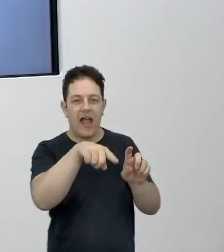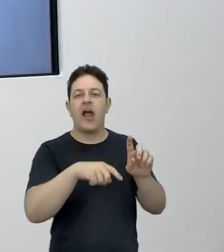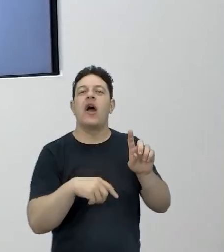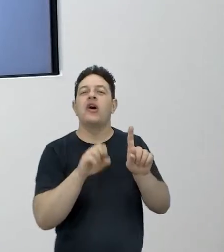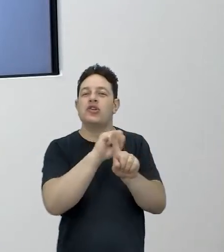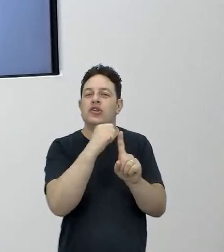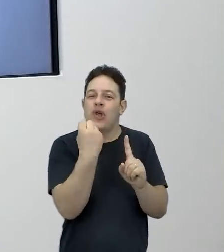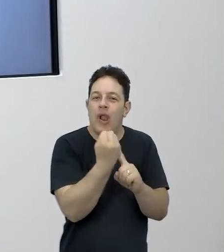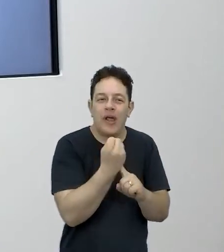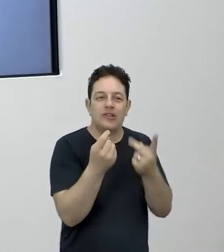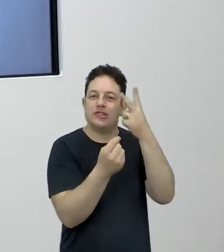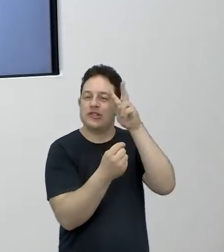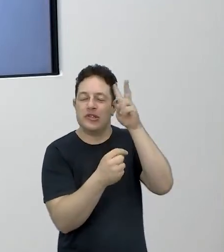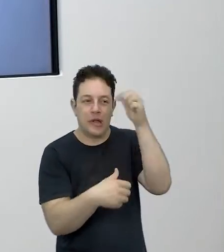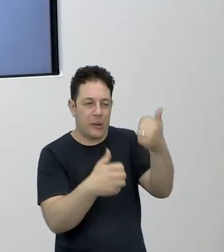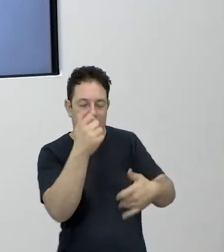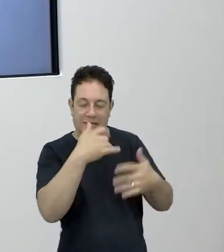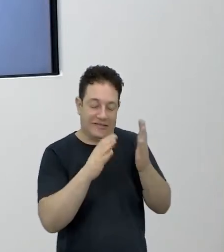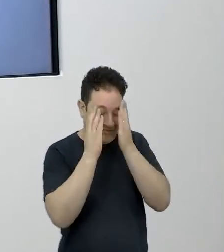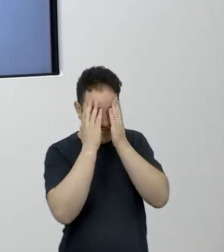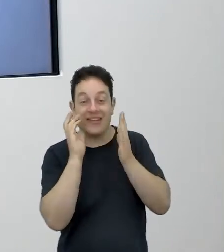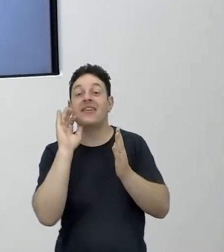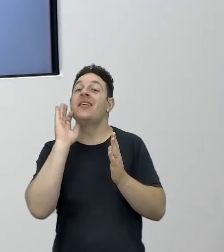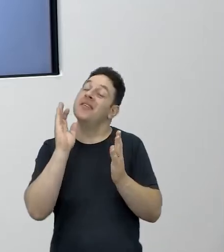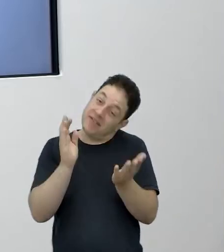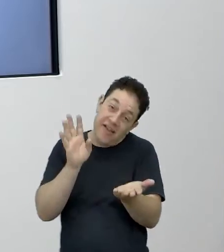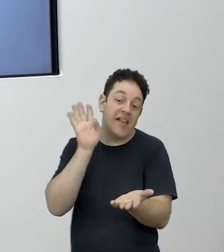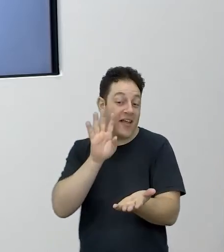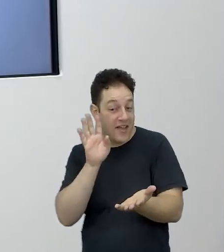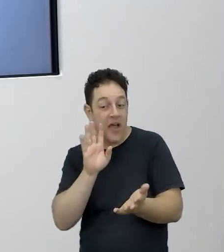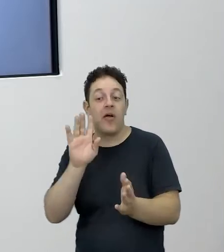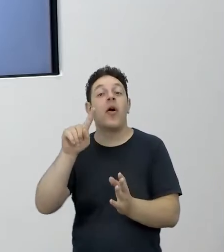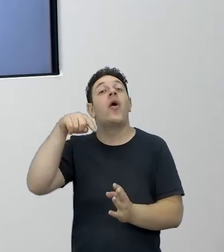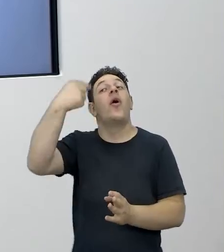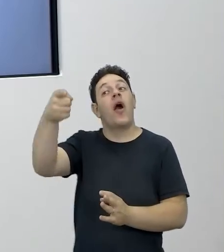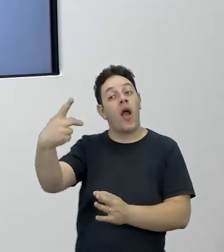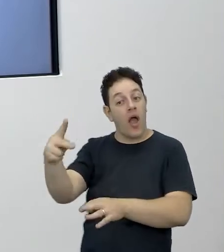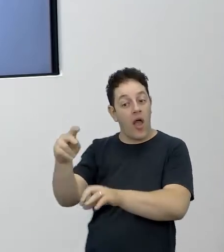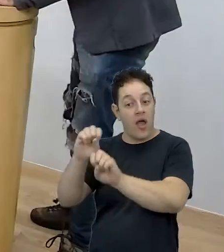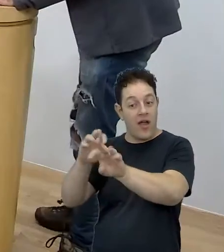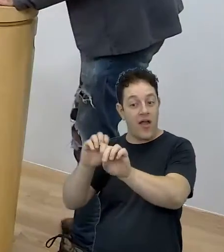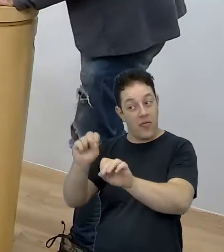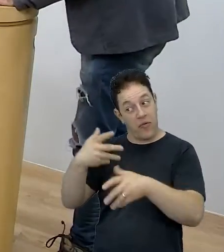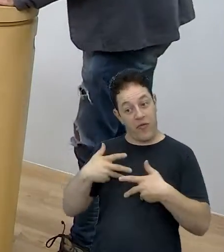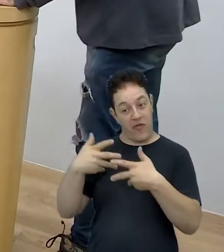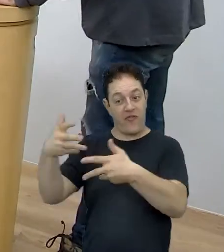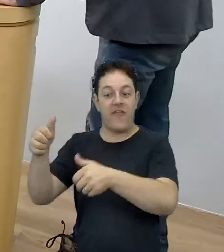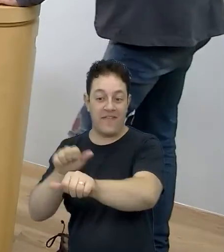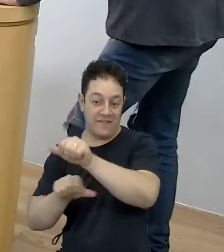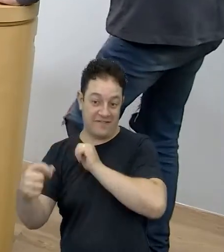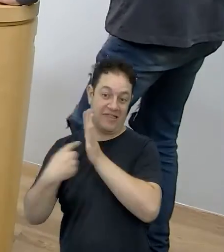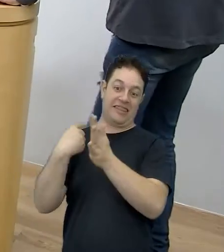legal essa dobradinha, porque se um dia ela me chamar, ela pode também fazer o anverso. Querida,